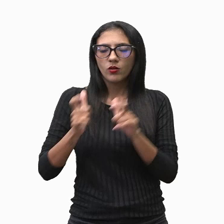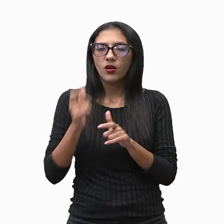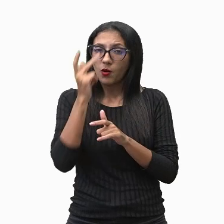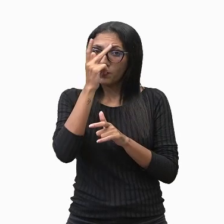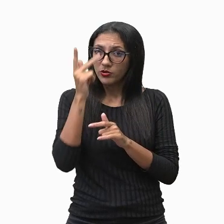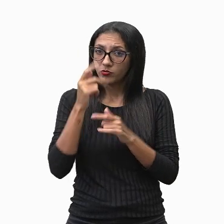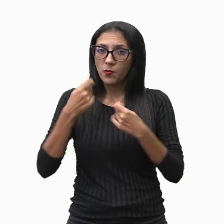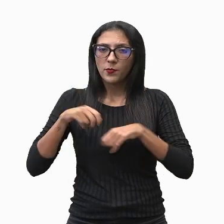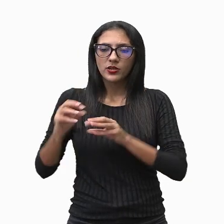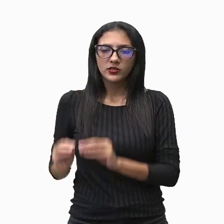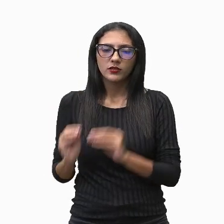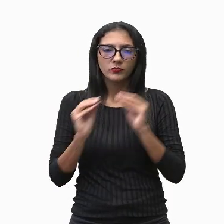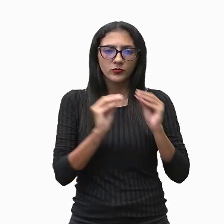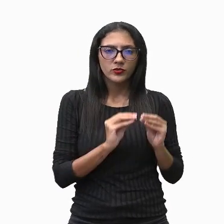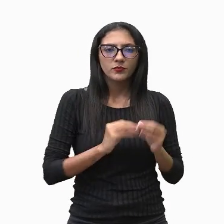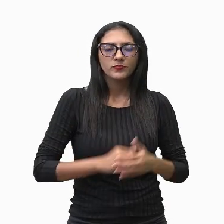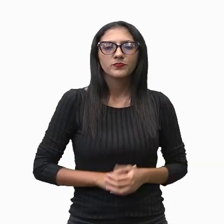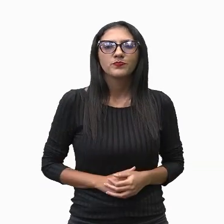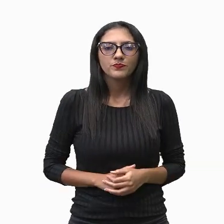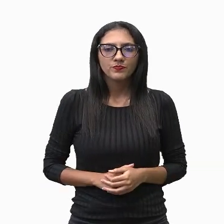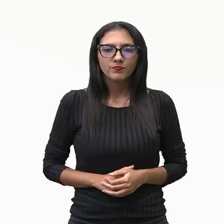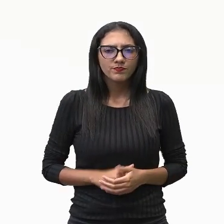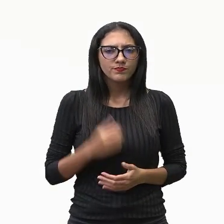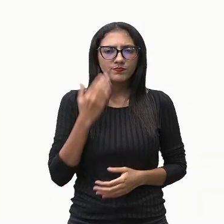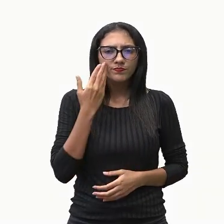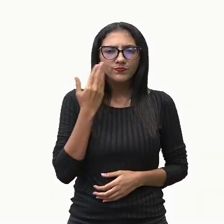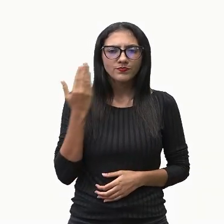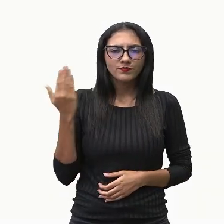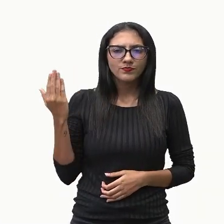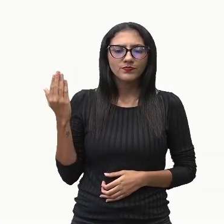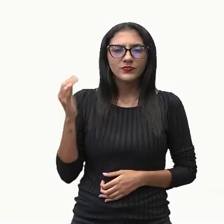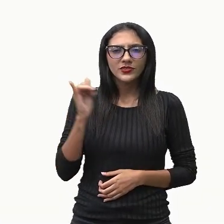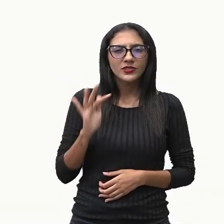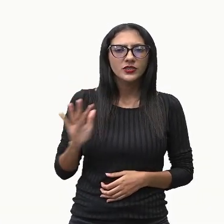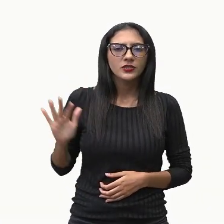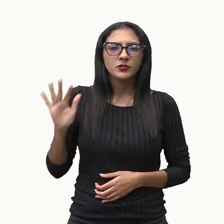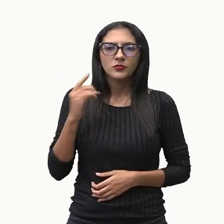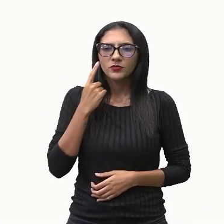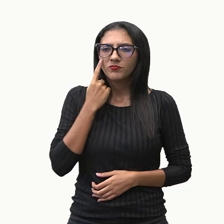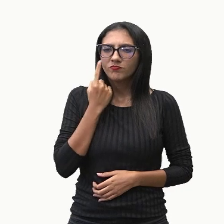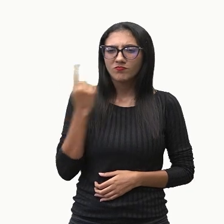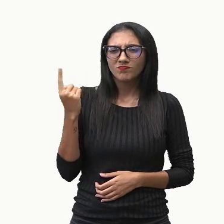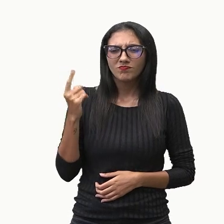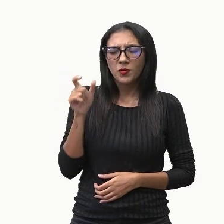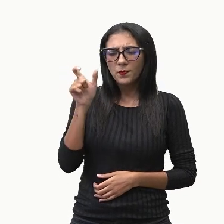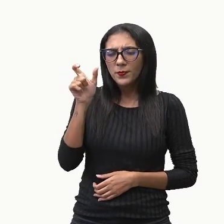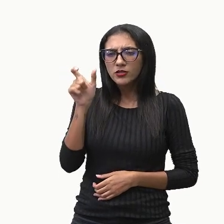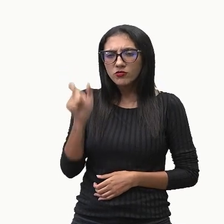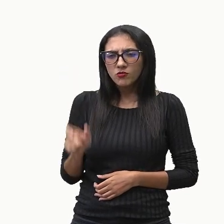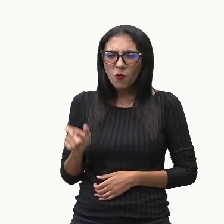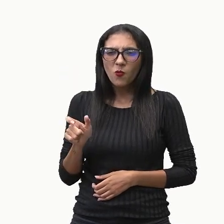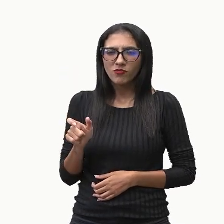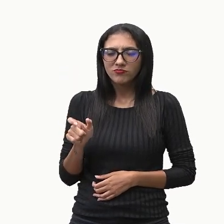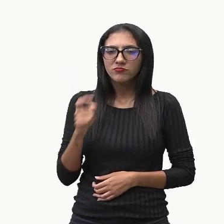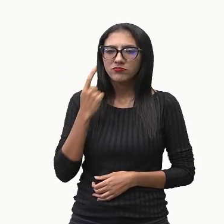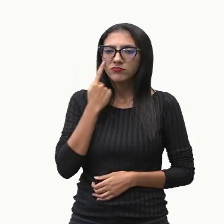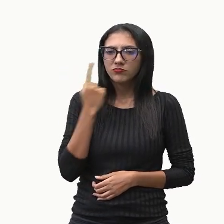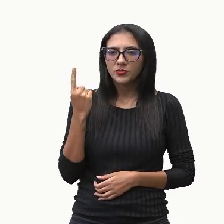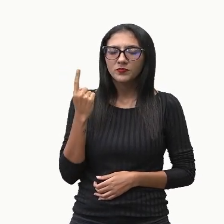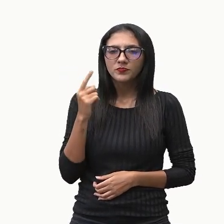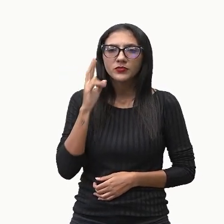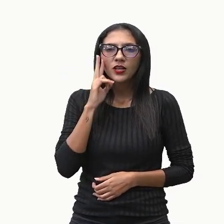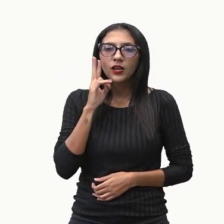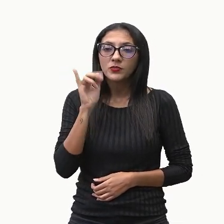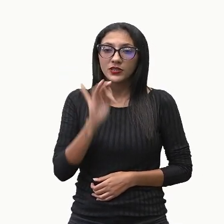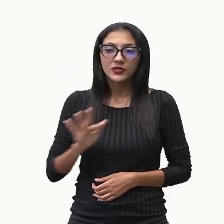lugar. Observem essa fotografia. Vejam que aqui temos uma pessoa. Lembro que as imagens são